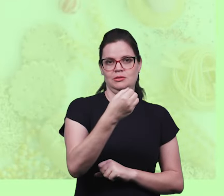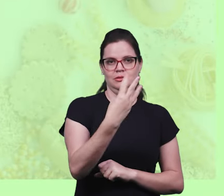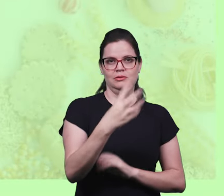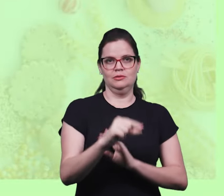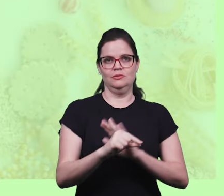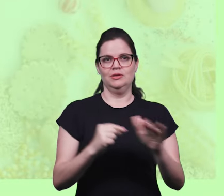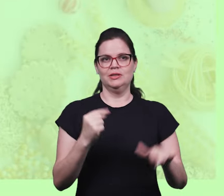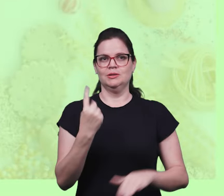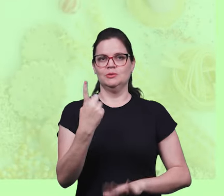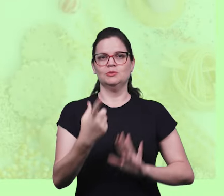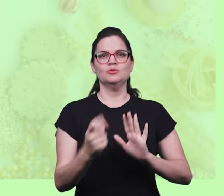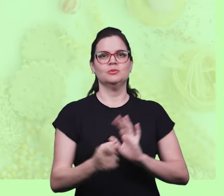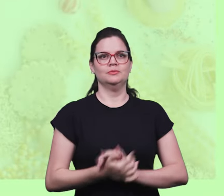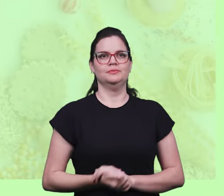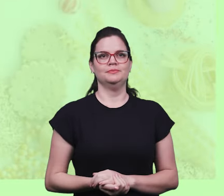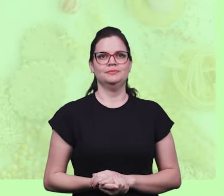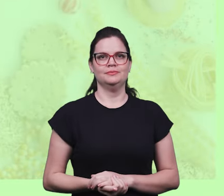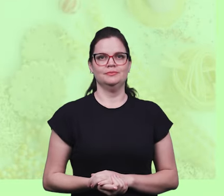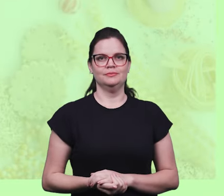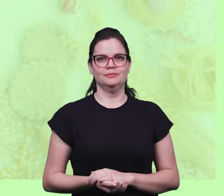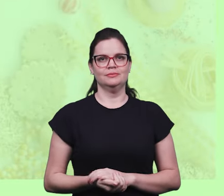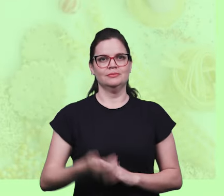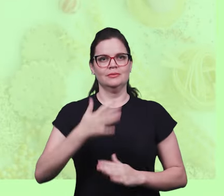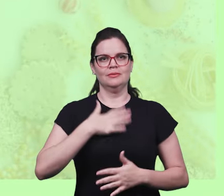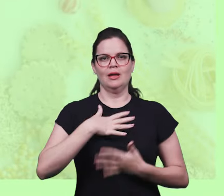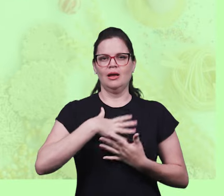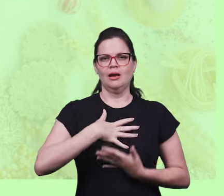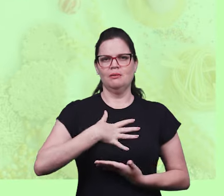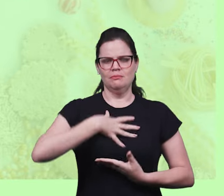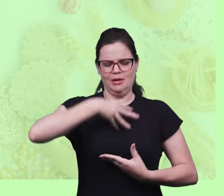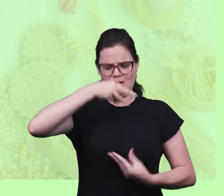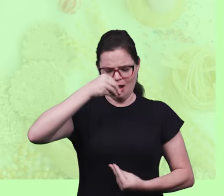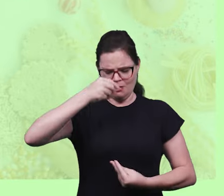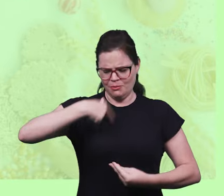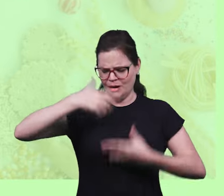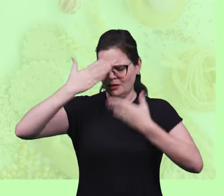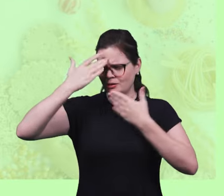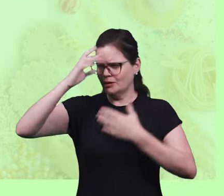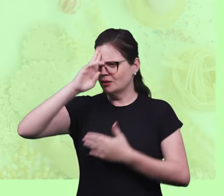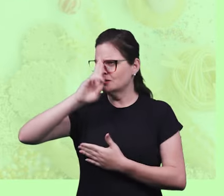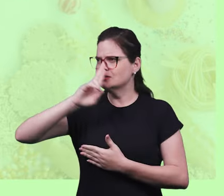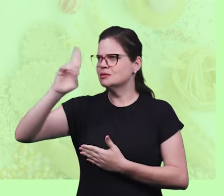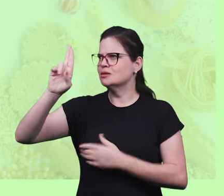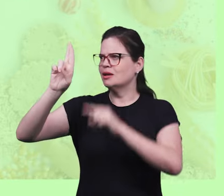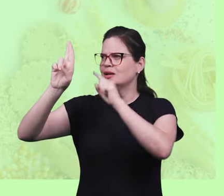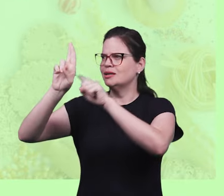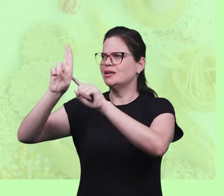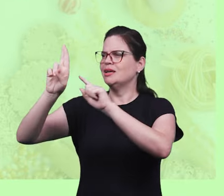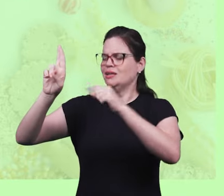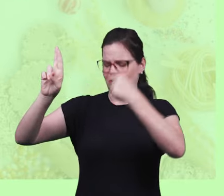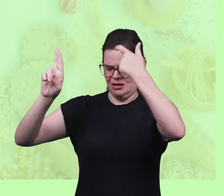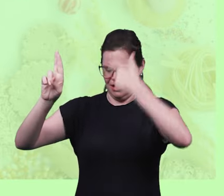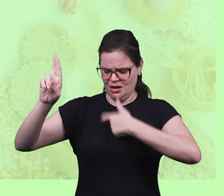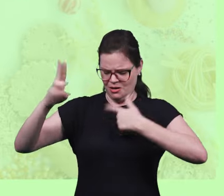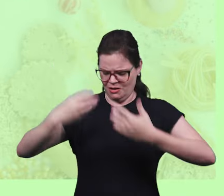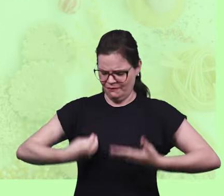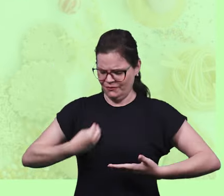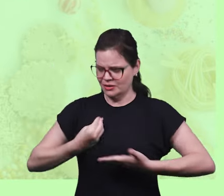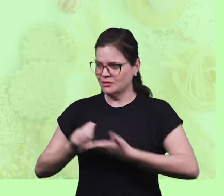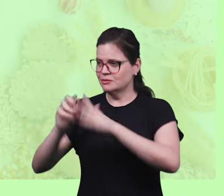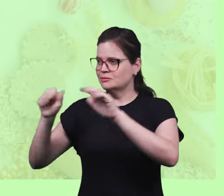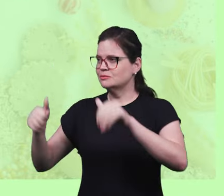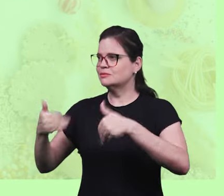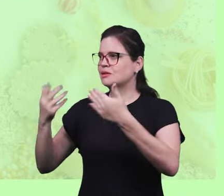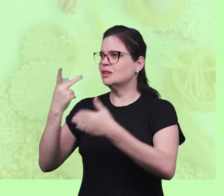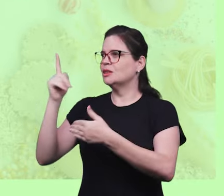Versículo 1 que nos diz assim bendize ó minha alma ao Senhor e tudo o que há em mim bendiga o seu